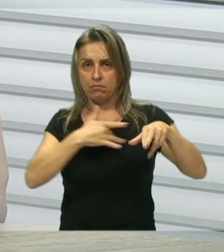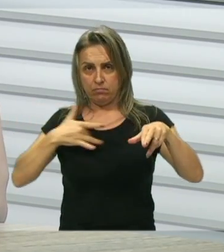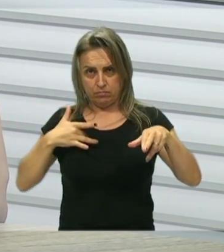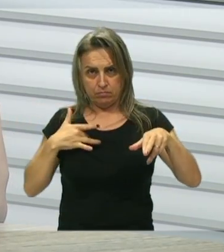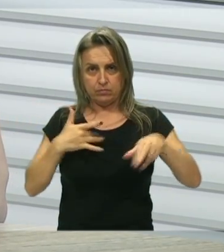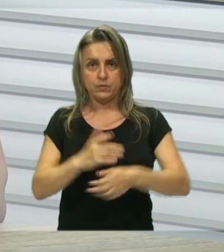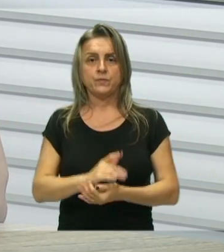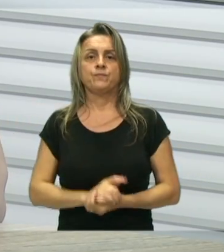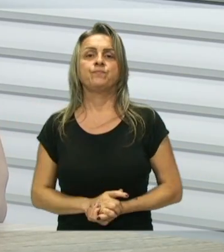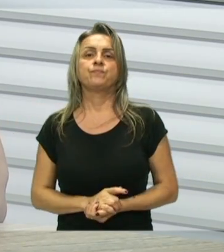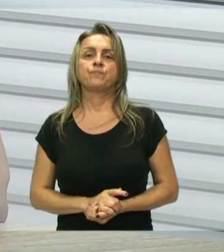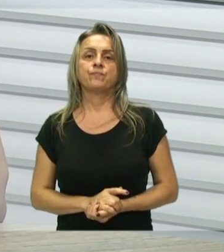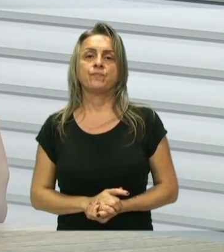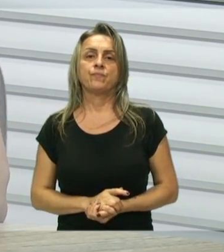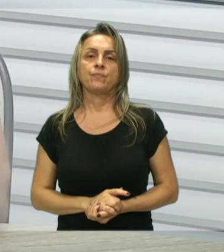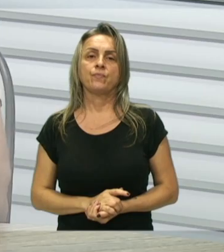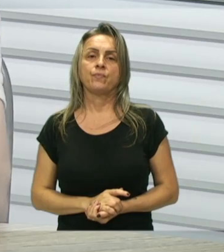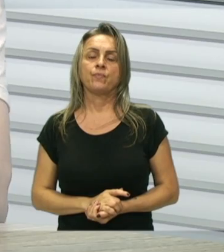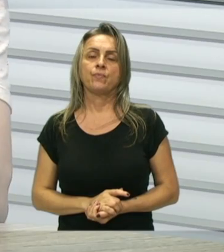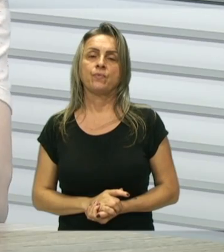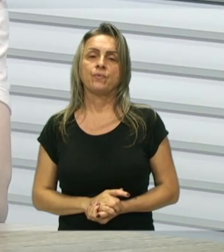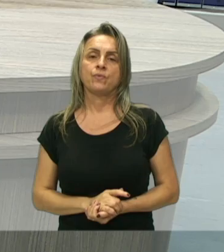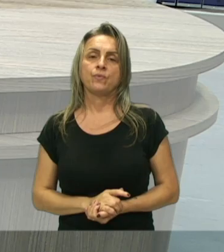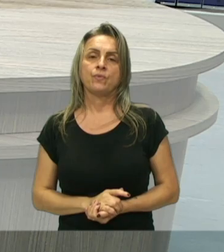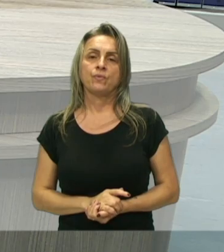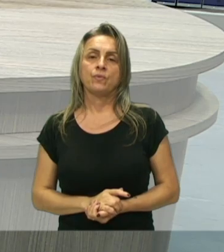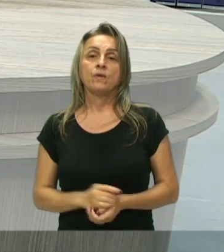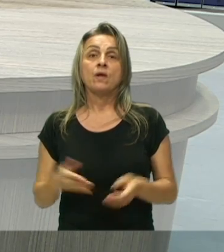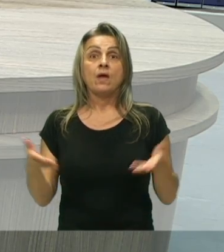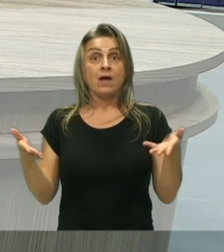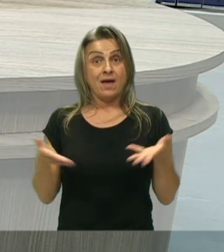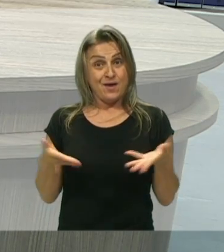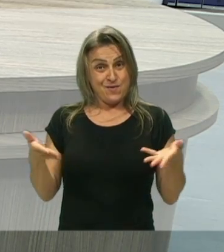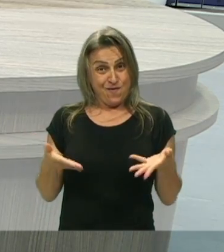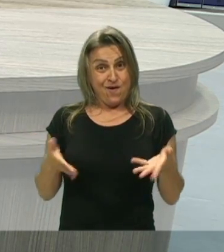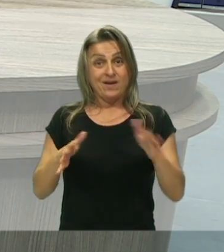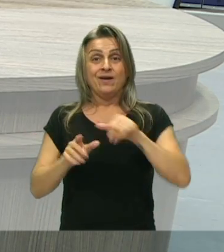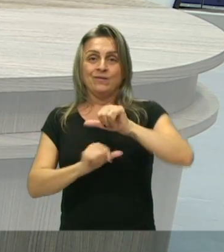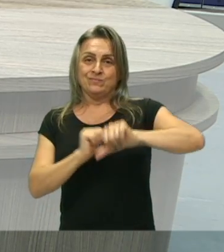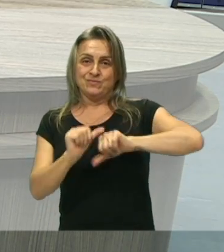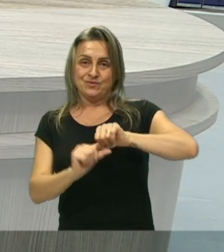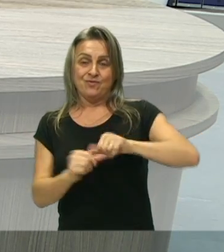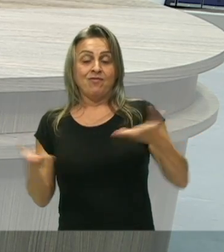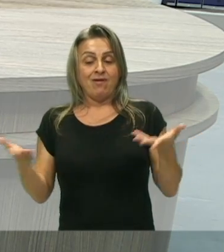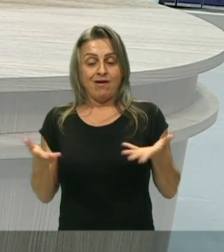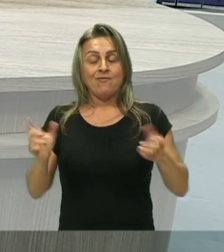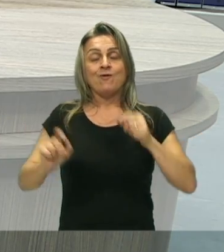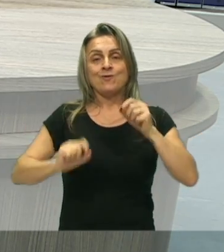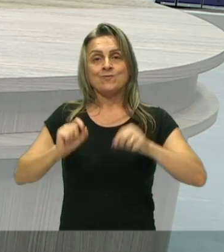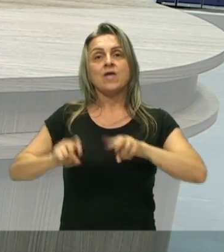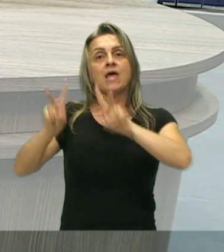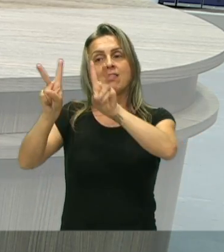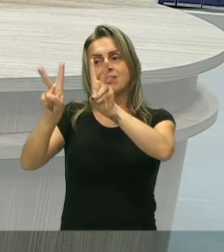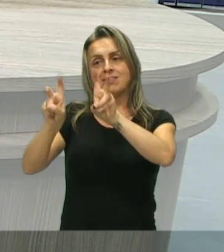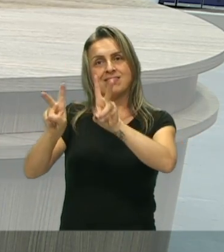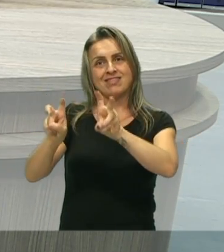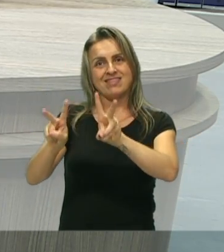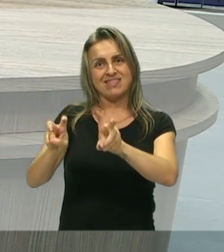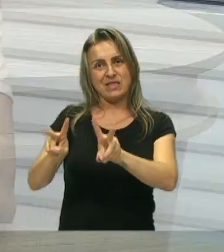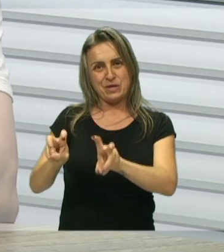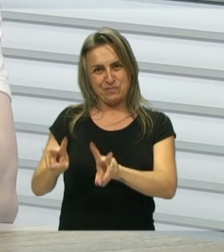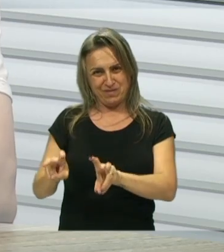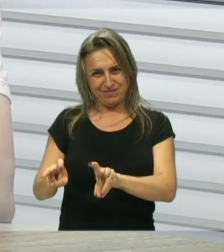Que tinha abrangência das unidades de saúde. Agora é por temática? E agora como é que por temática. Daí a gente resolveu fazer por temática,